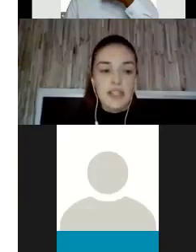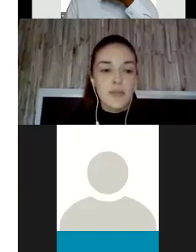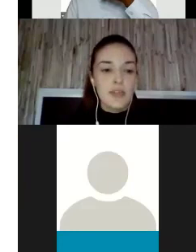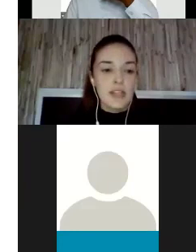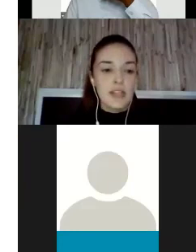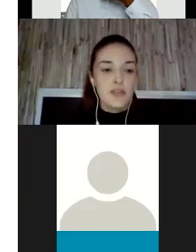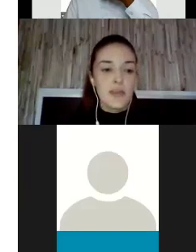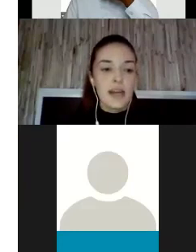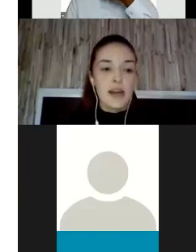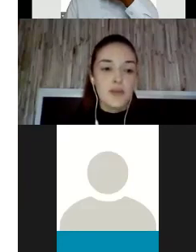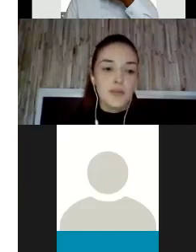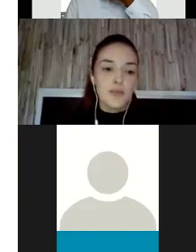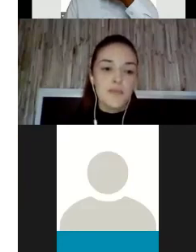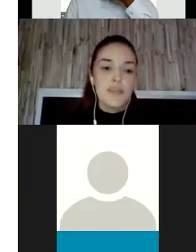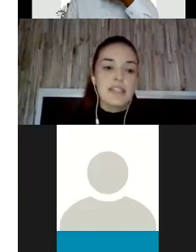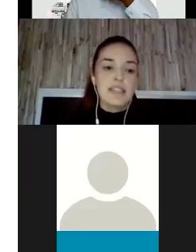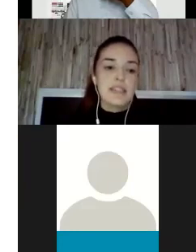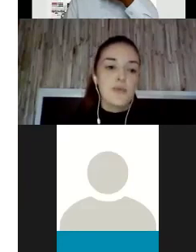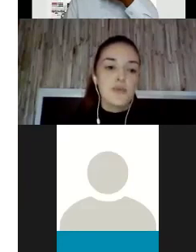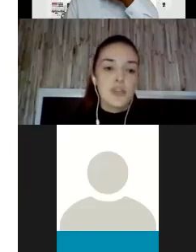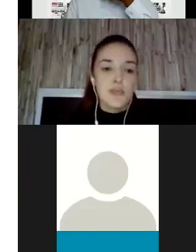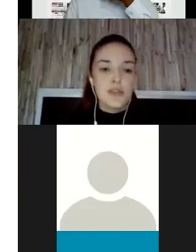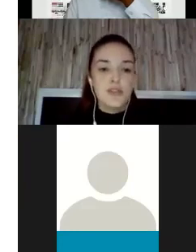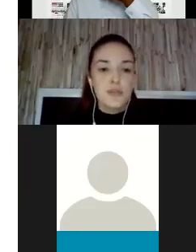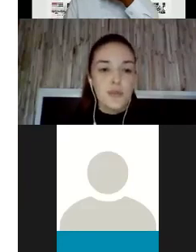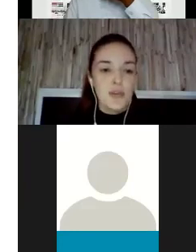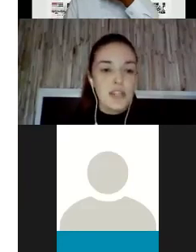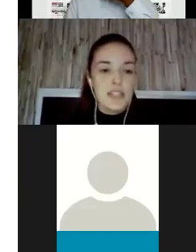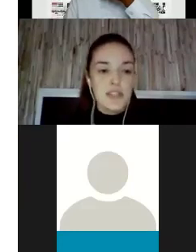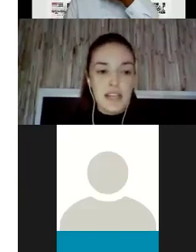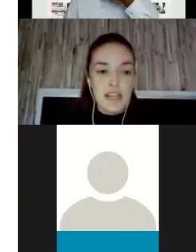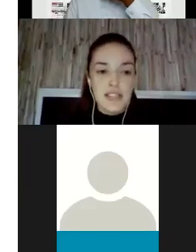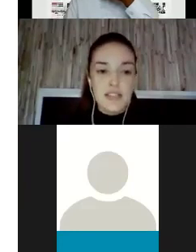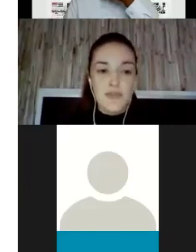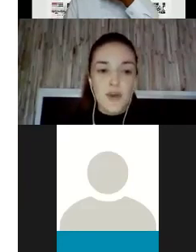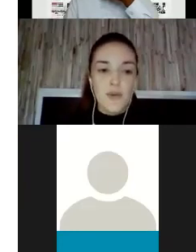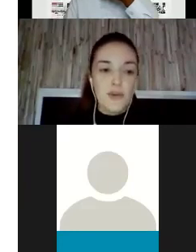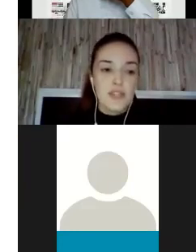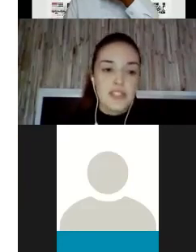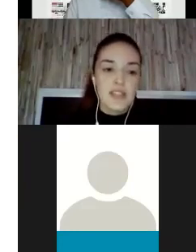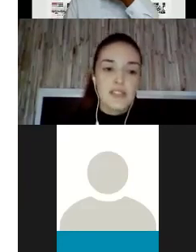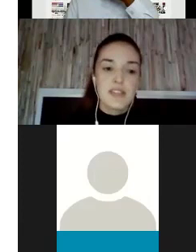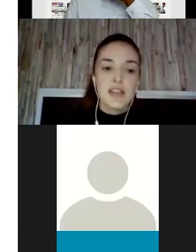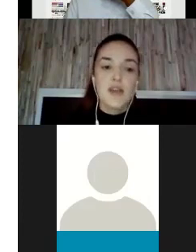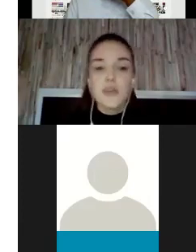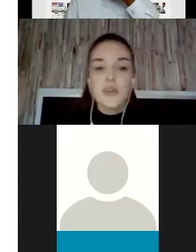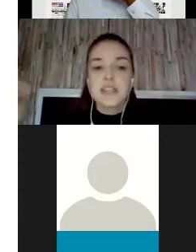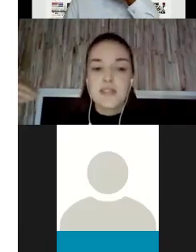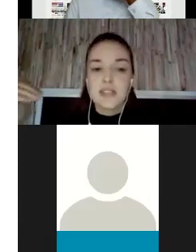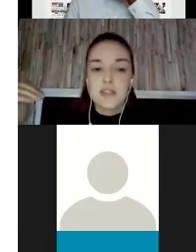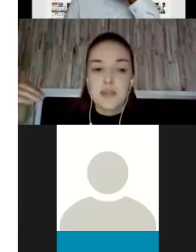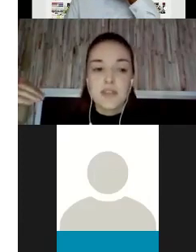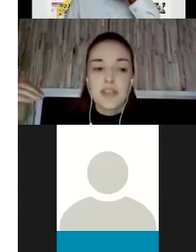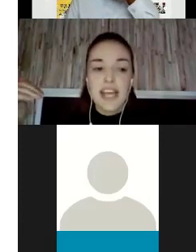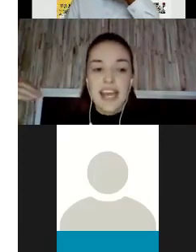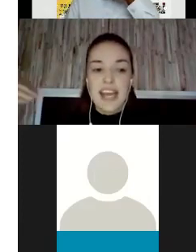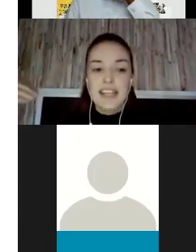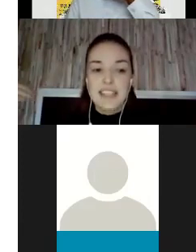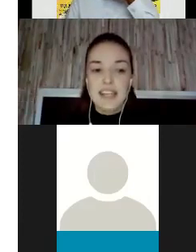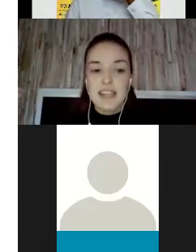Passando aqui para o trato de mar alto, são os depósitos progradacionais que se formam quando as taxas de acumulação de